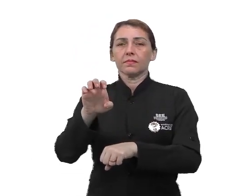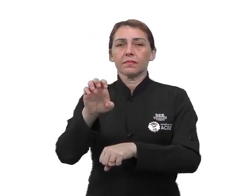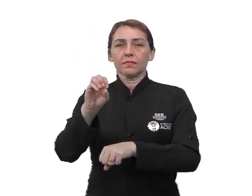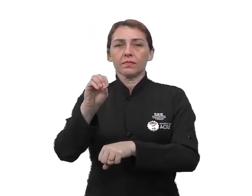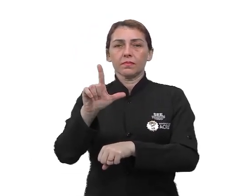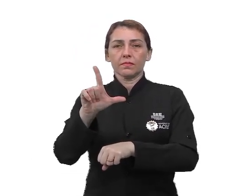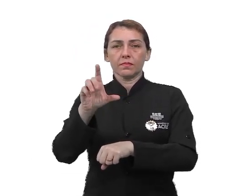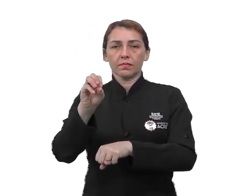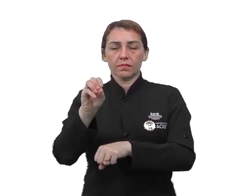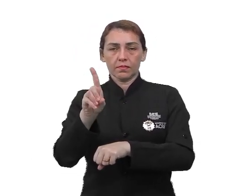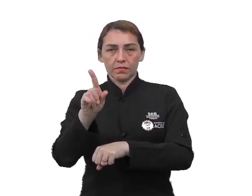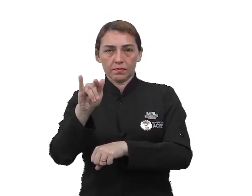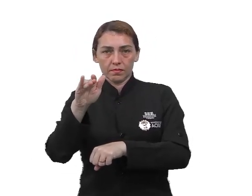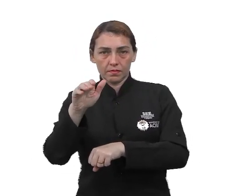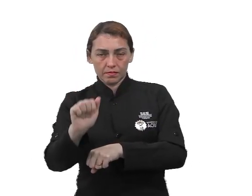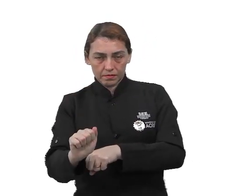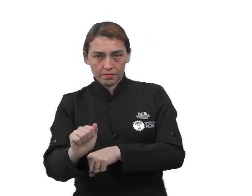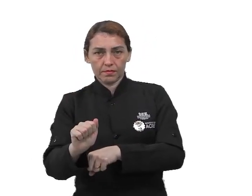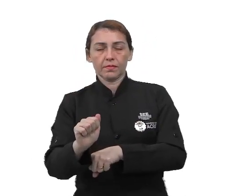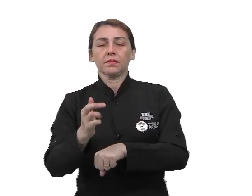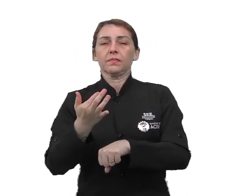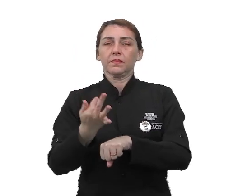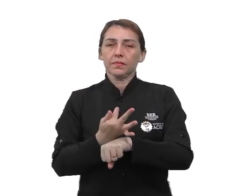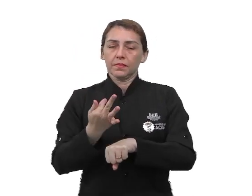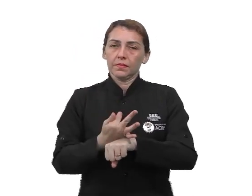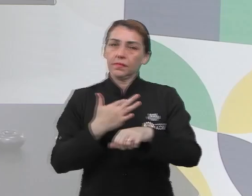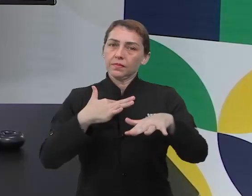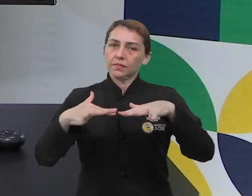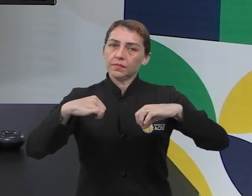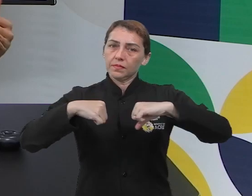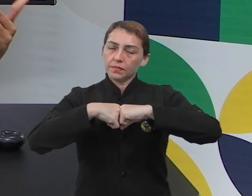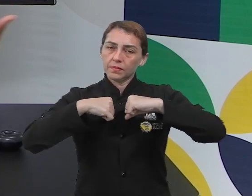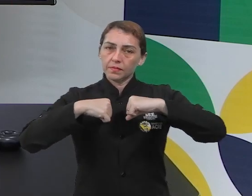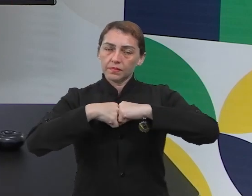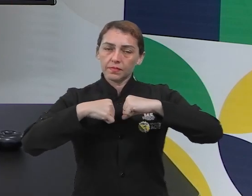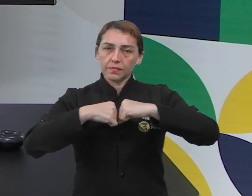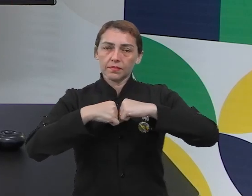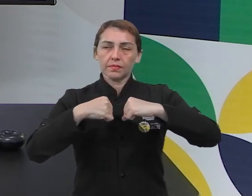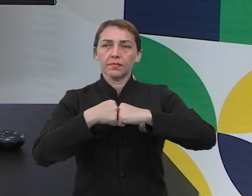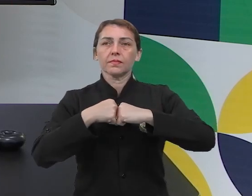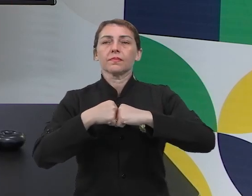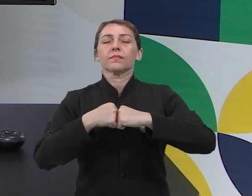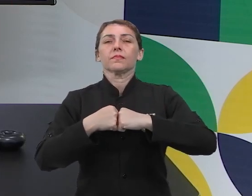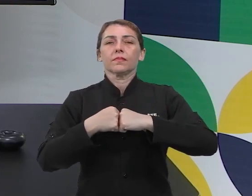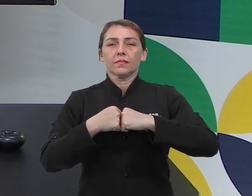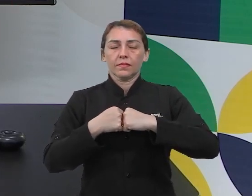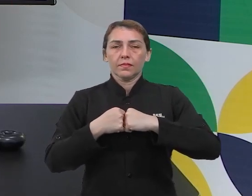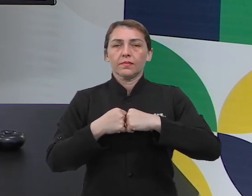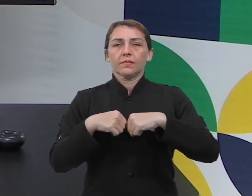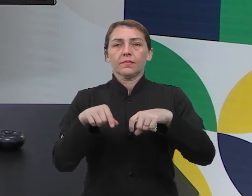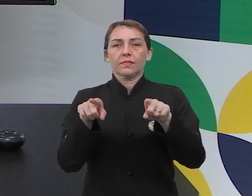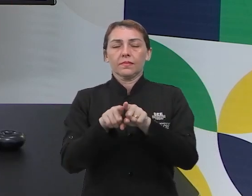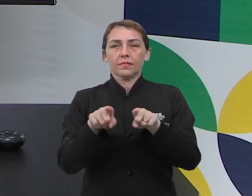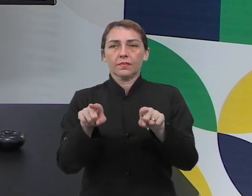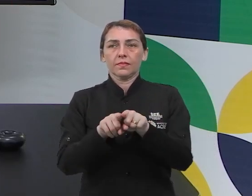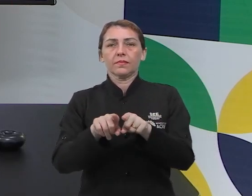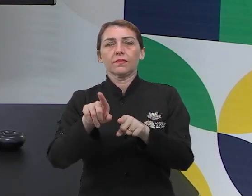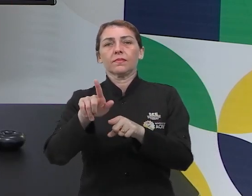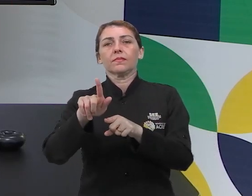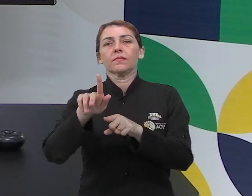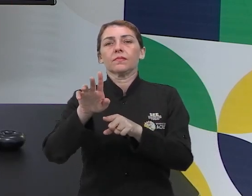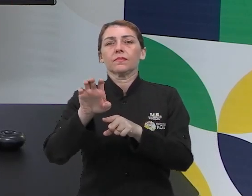tem acontecido aqui é que está resistindo ali movimento de placas tectônicas, soerguimento ali da geologia,